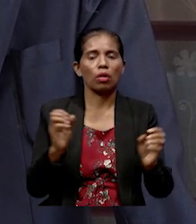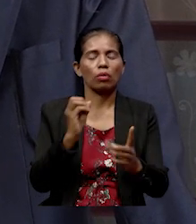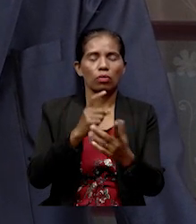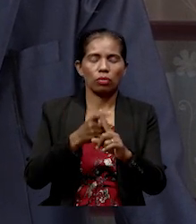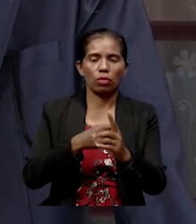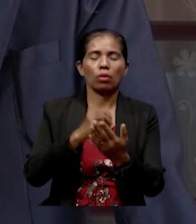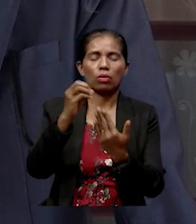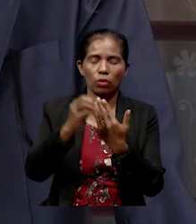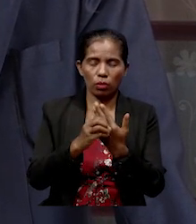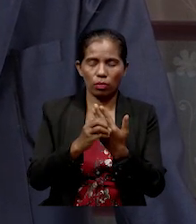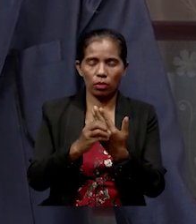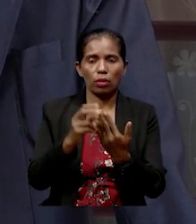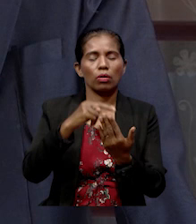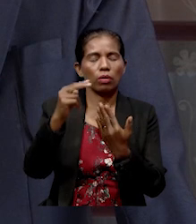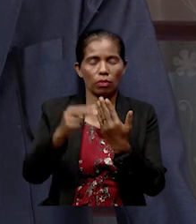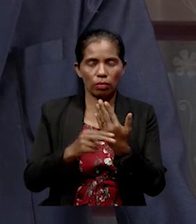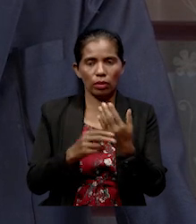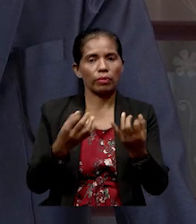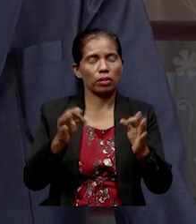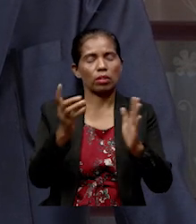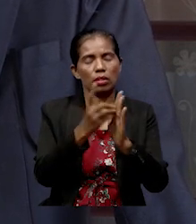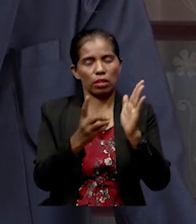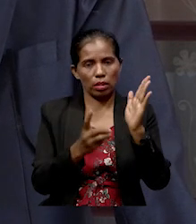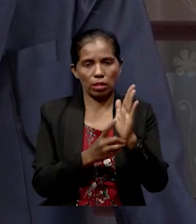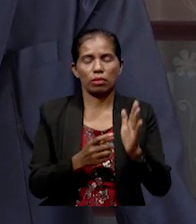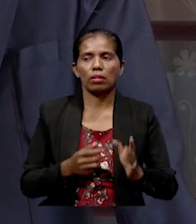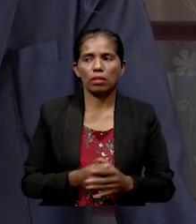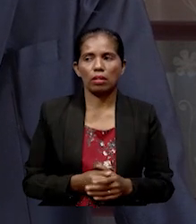tende finaliza. Tende finaliza os dados do jogo. E finaliza, tende